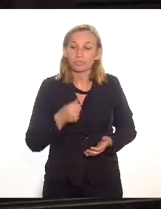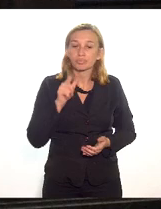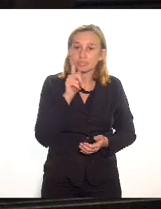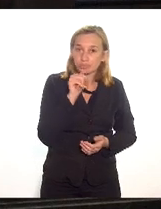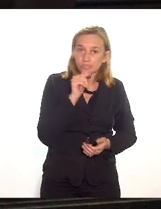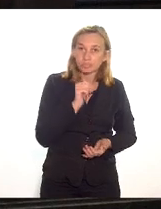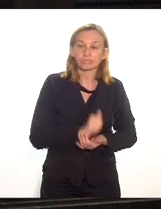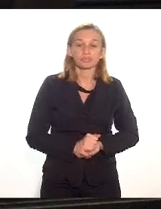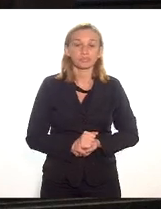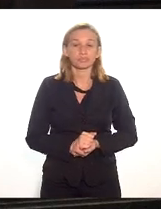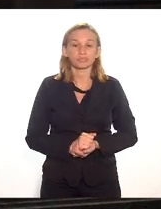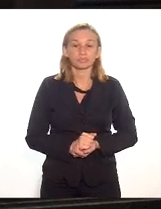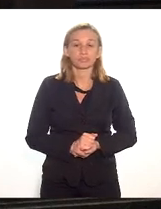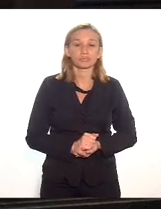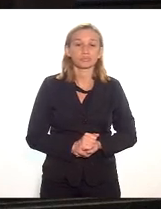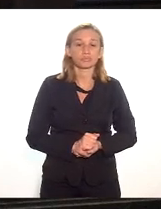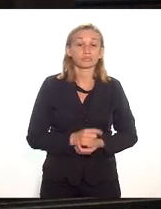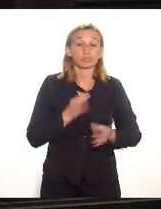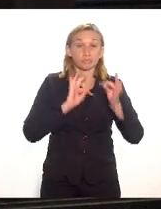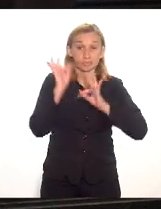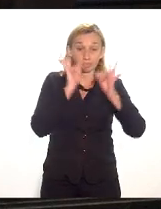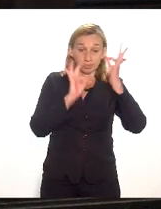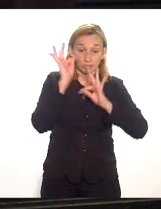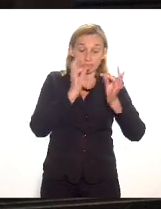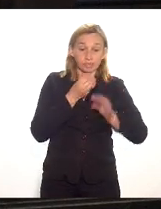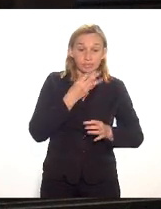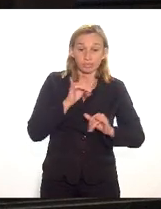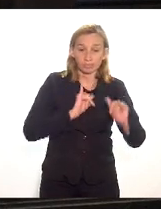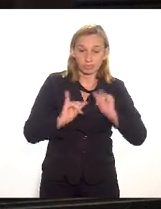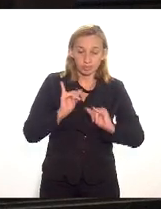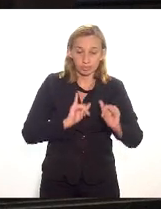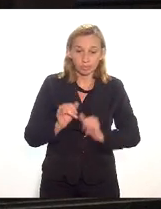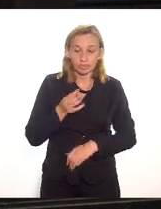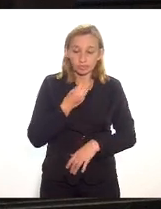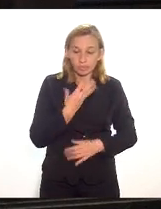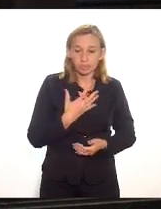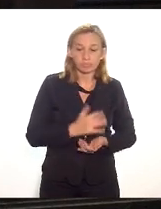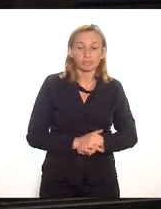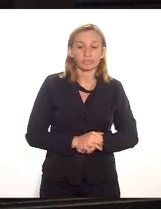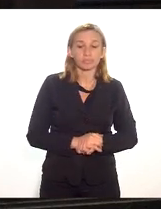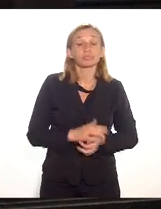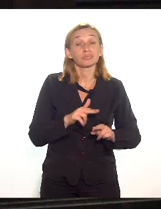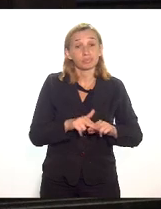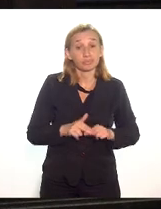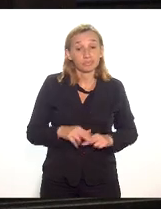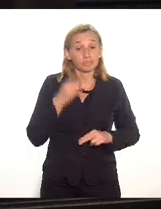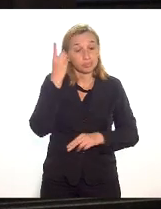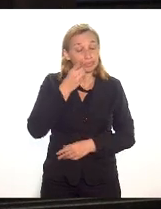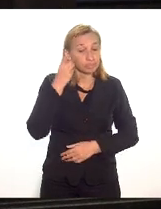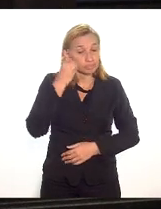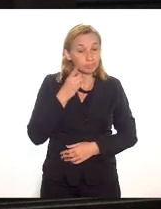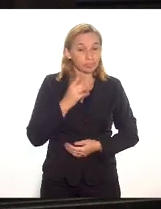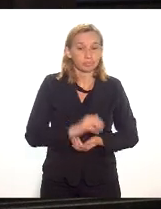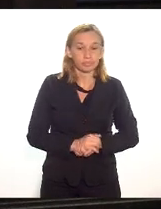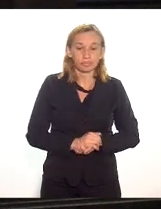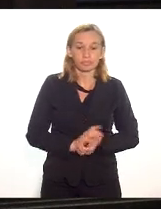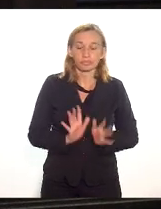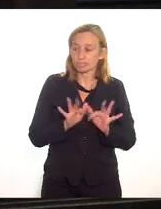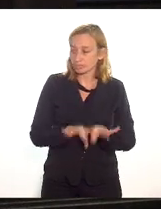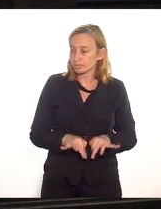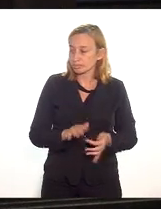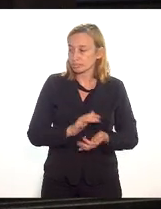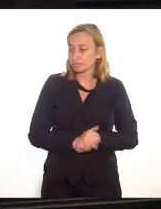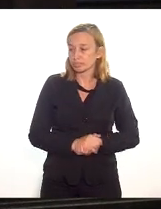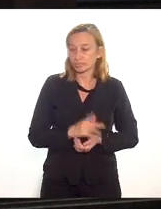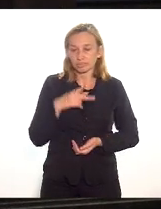água, para ter modernização tecnológica, para ter formação continuada dos profissionais da SEDAI. Por isso, deputado Max Lemos, vou concluir dizendo que hoje